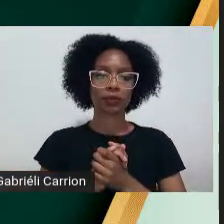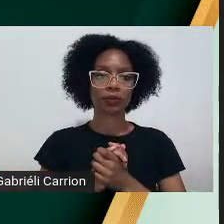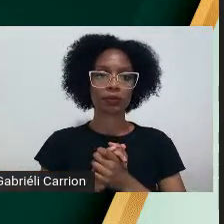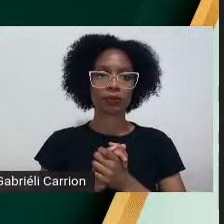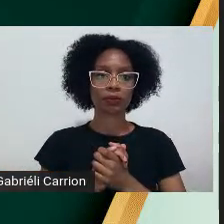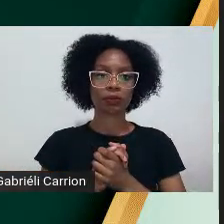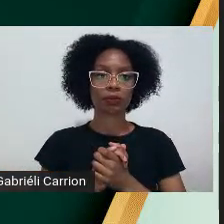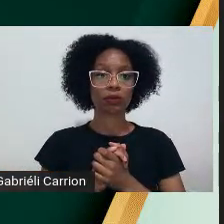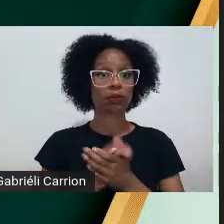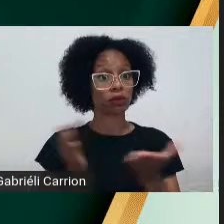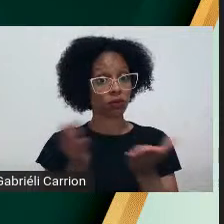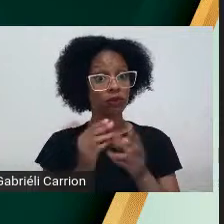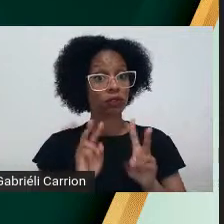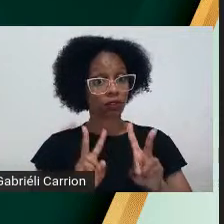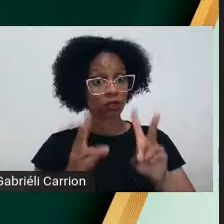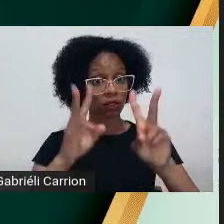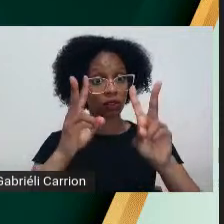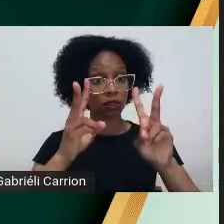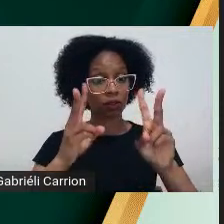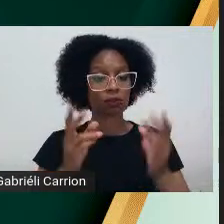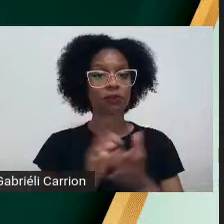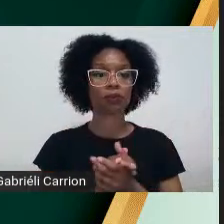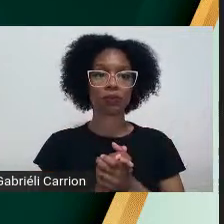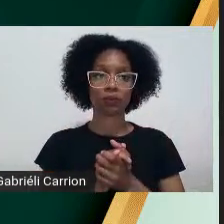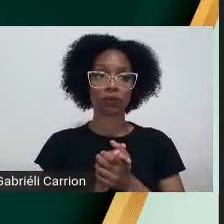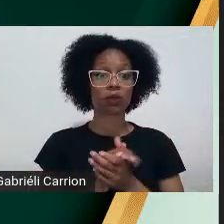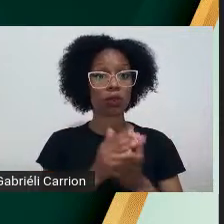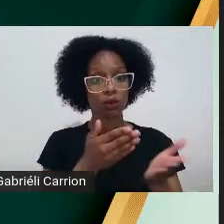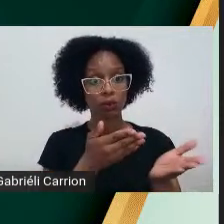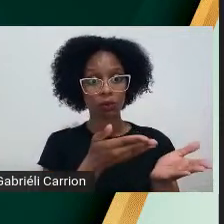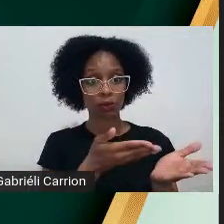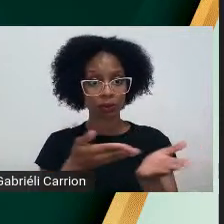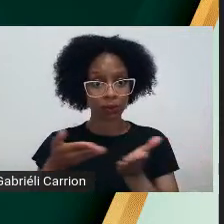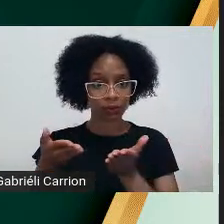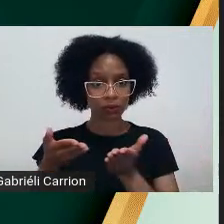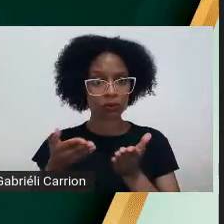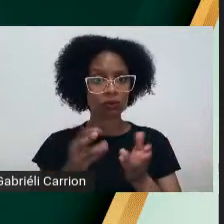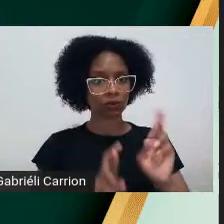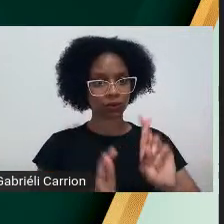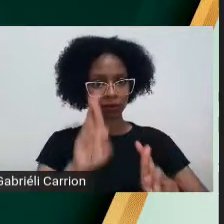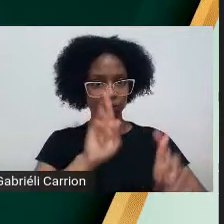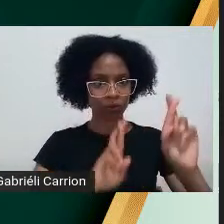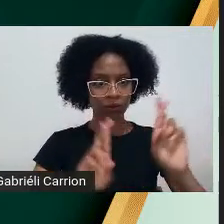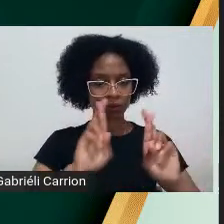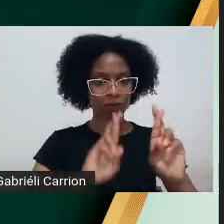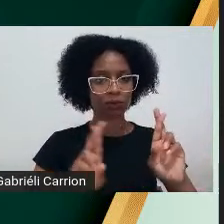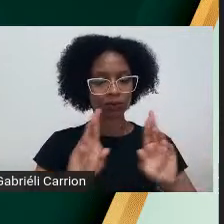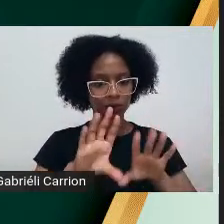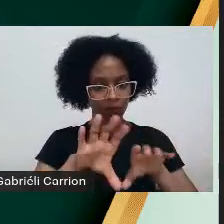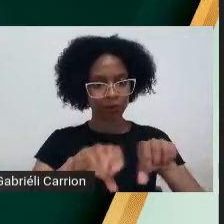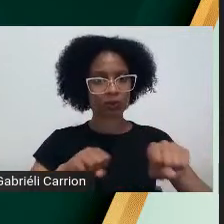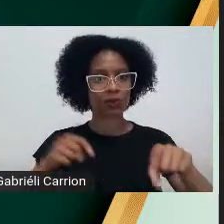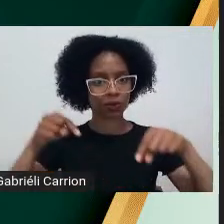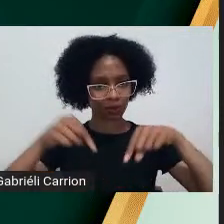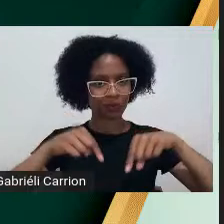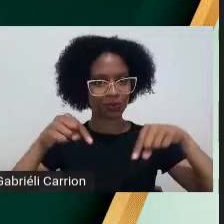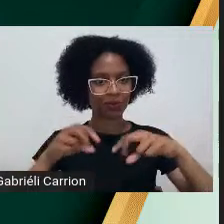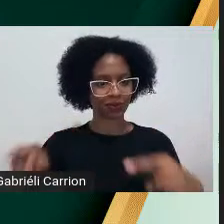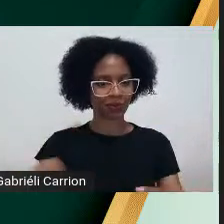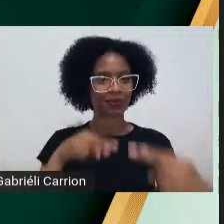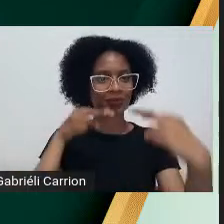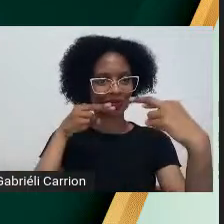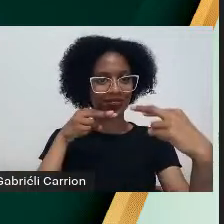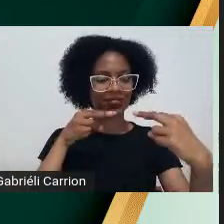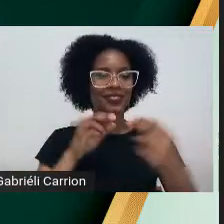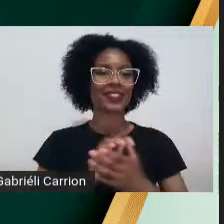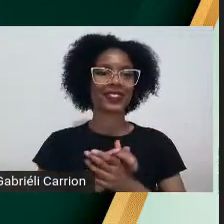E dando continuidade a essa cerimônia, gostaria de apresentar as autoridades acadêmicas presentes na mesa de honra